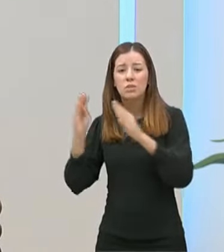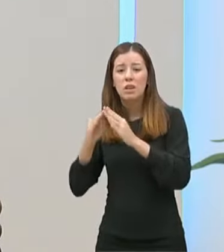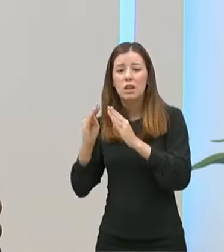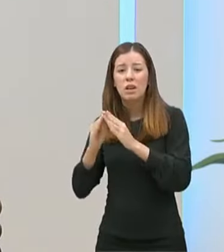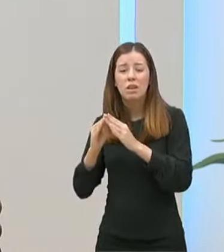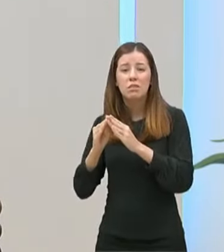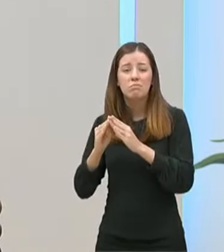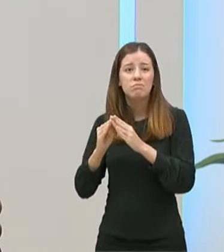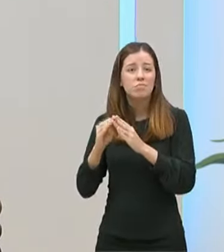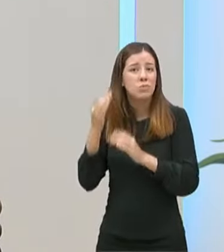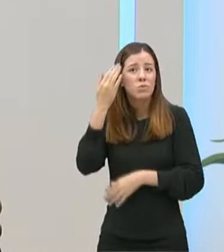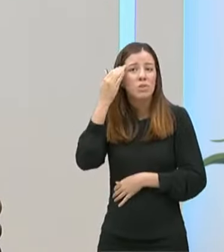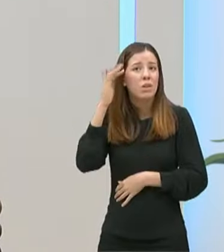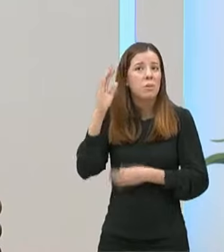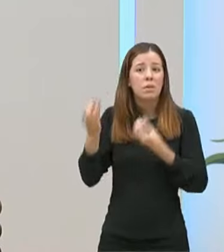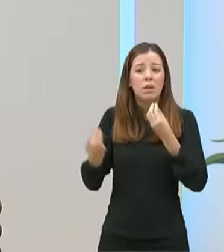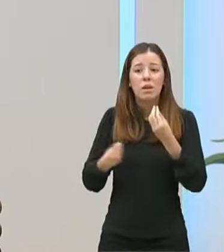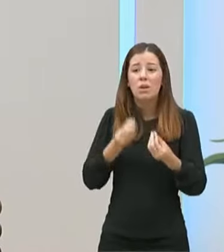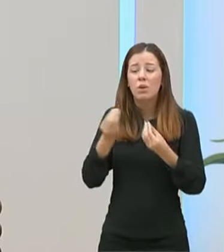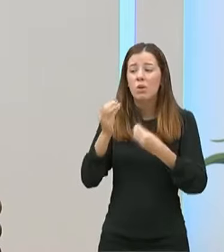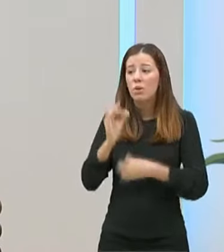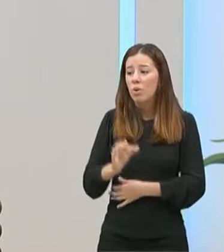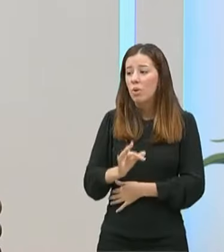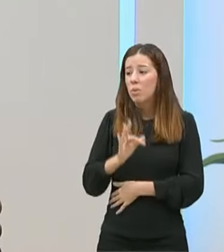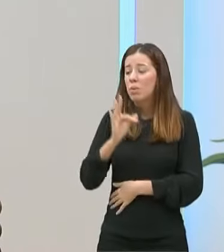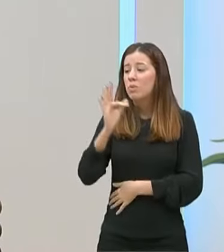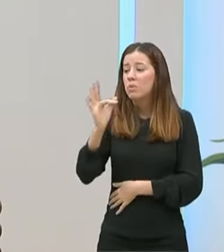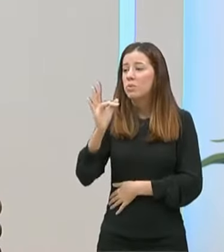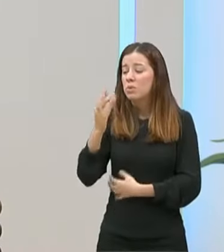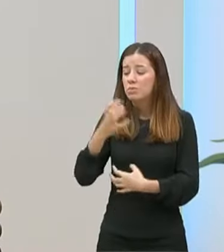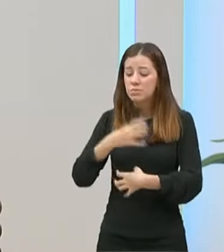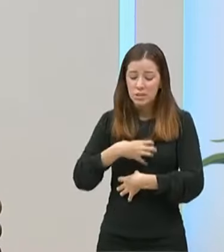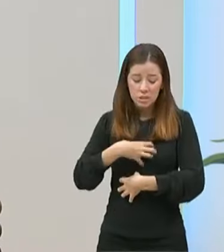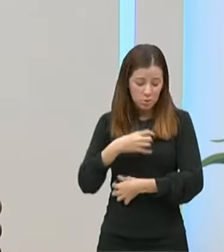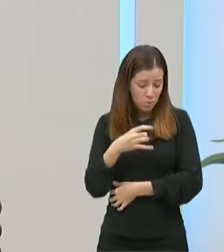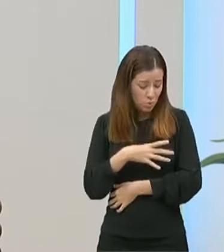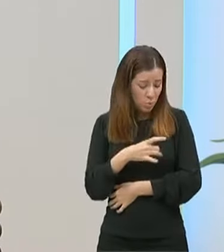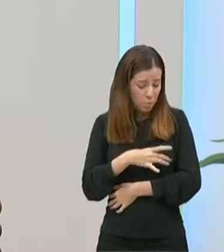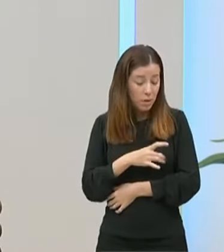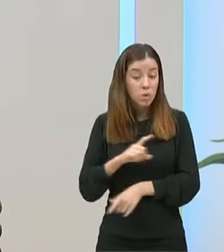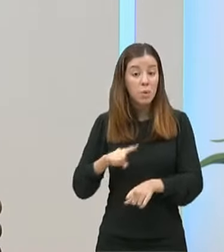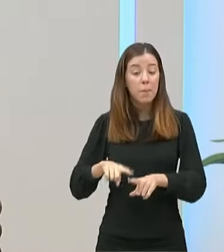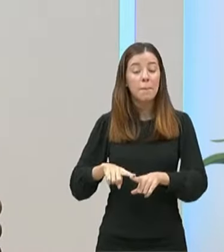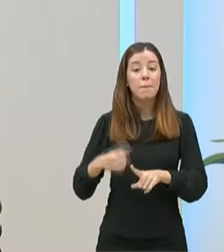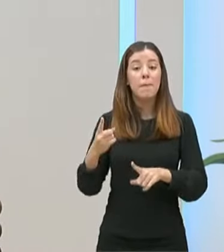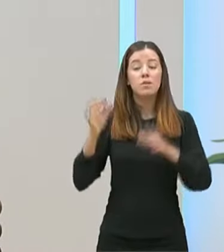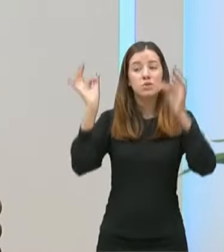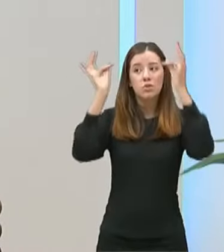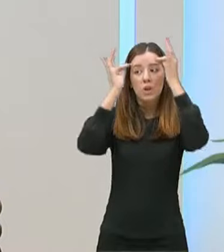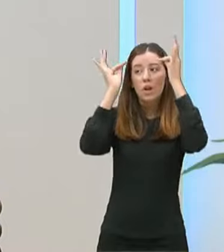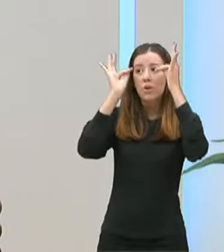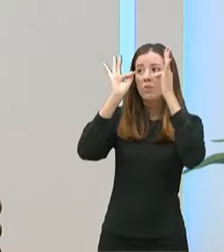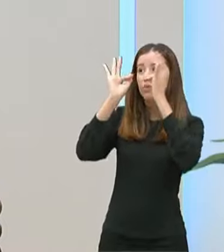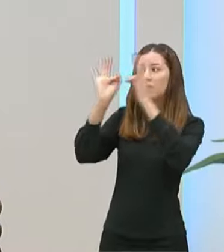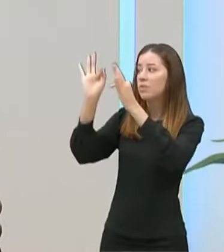futuro, angustiado, temerário, mas ele permaneceu fiel a